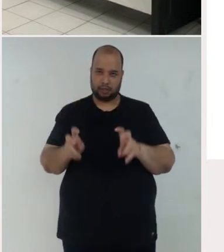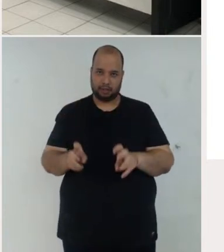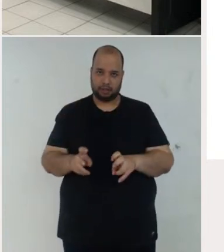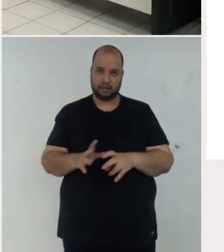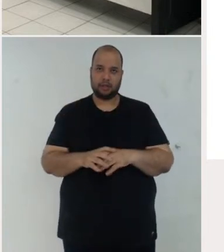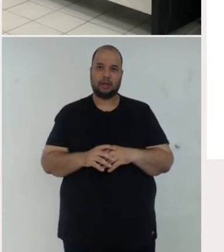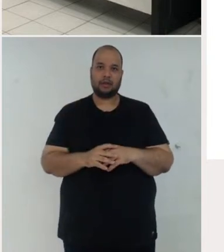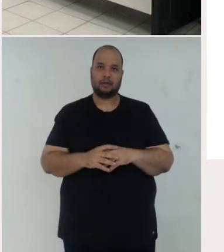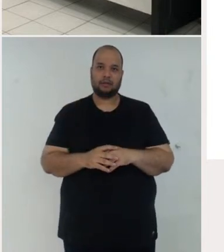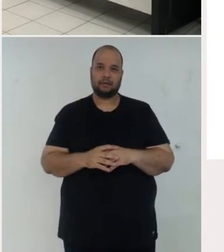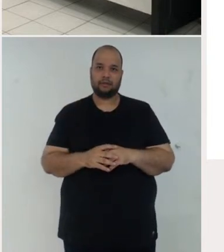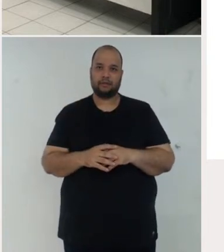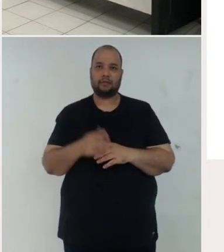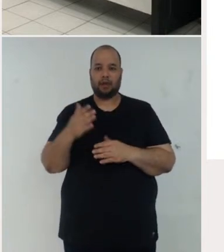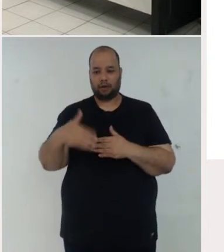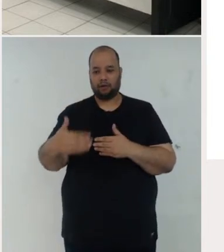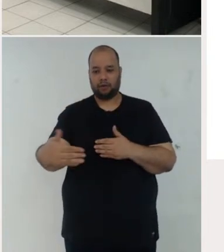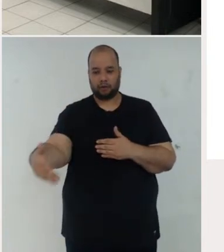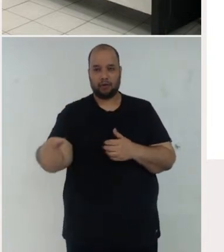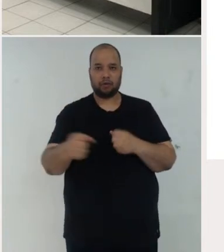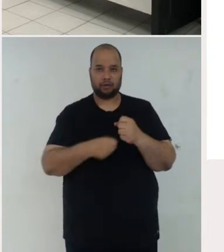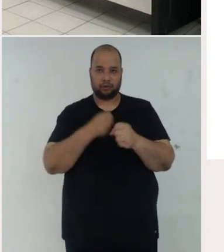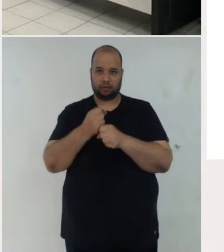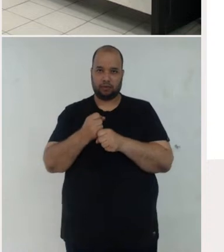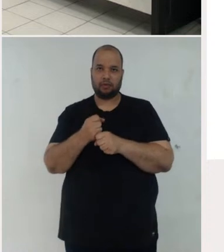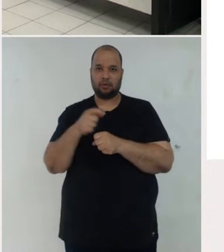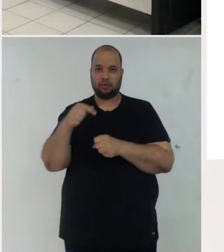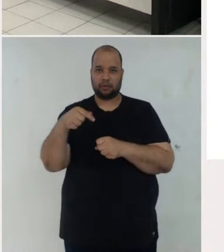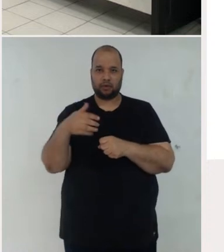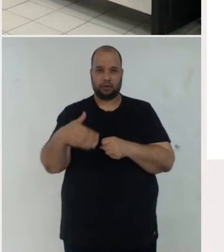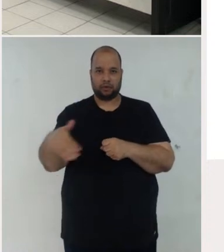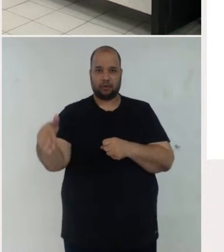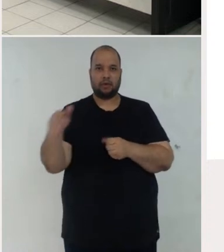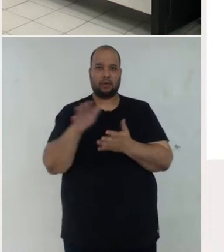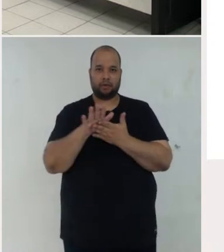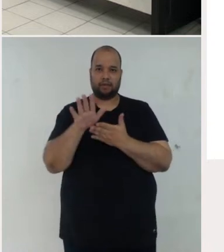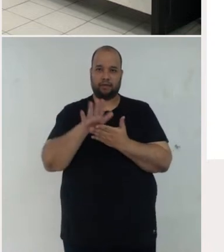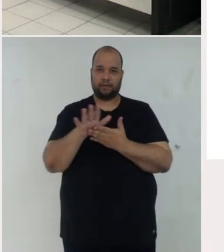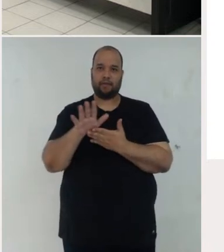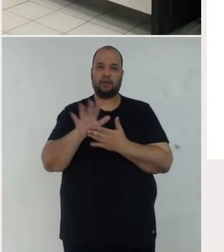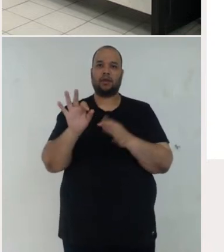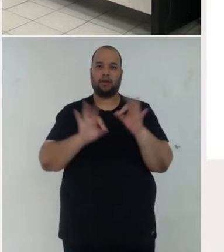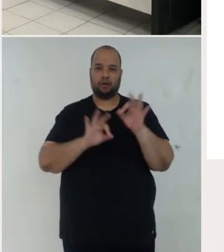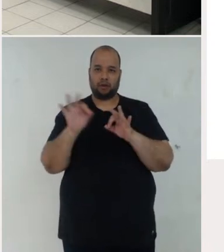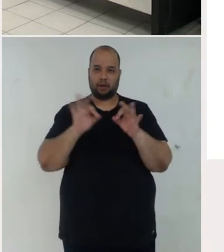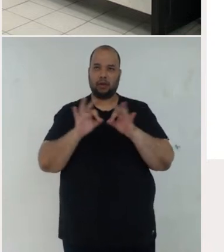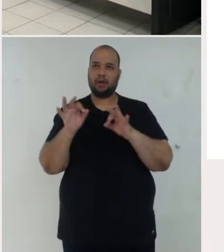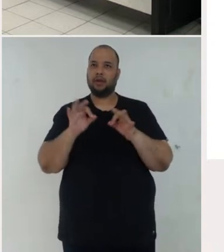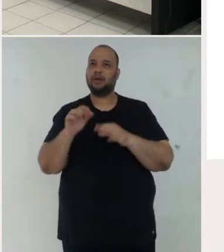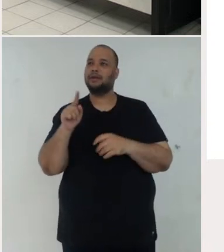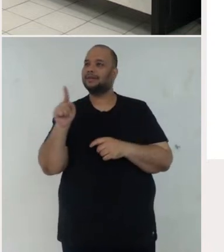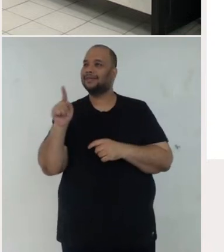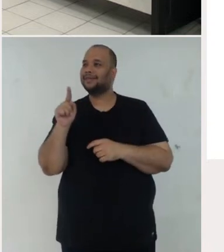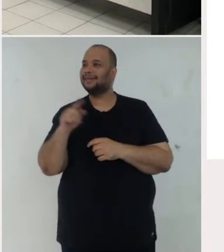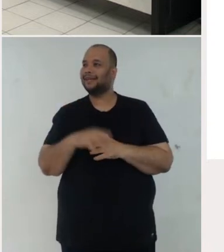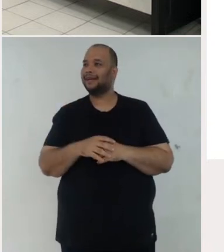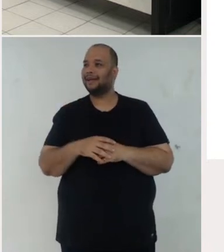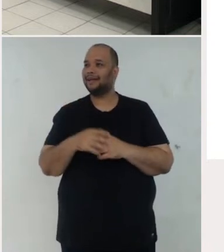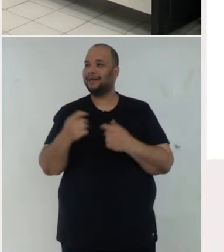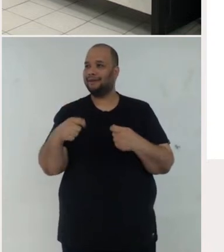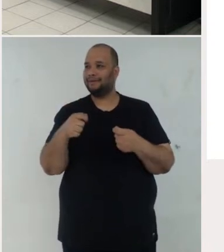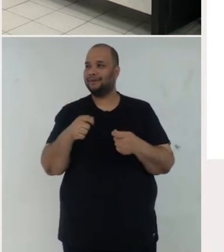E está saindo o próximo, né, esse ano, vai ter outro. Ela está aguardando aí quem está devendo, né, Rafael? Ela está